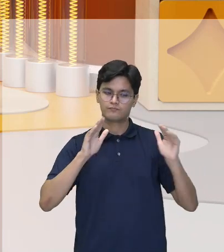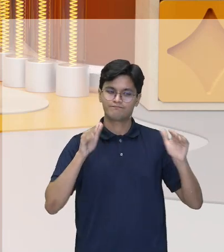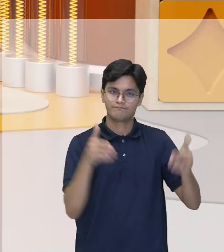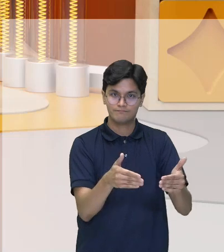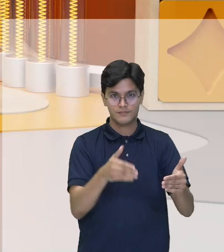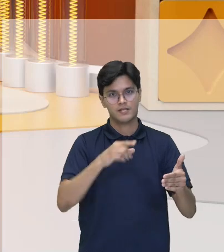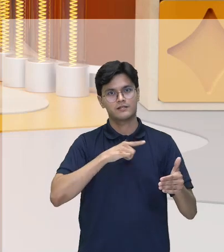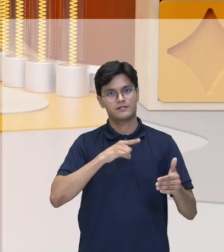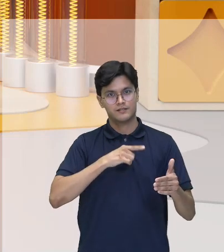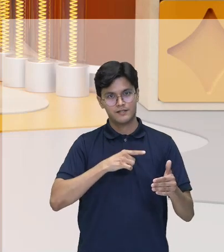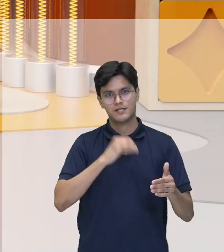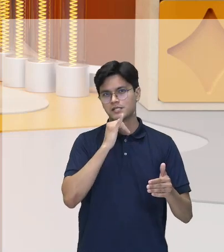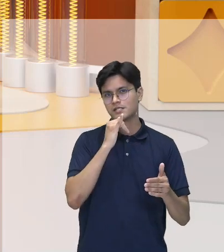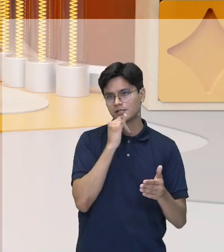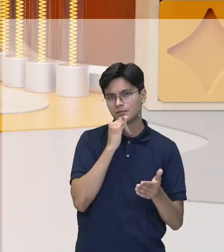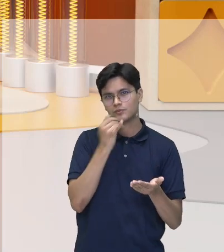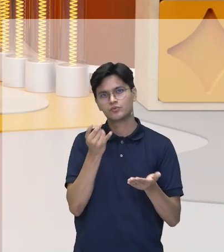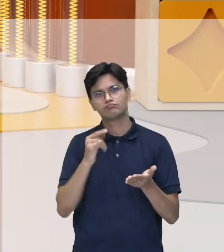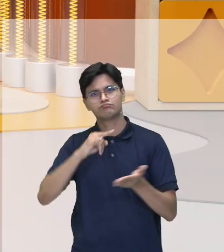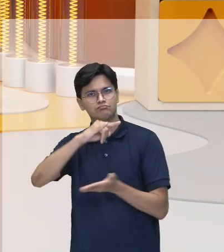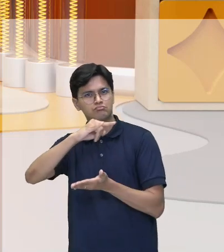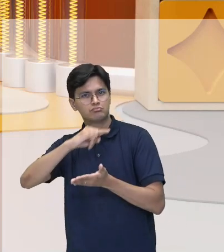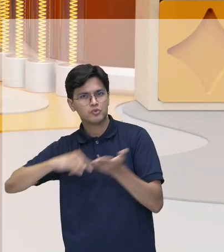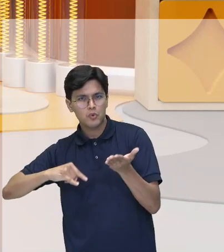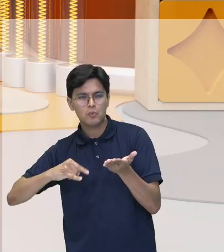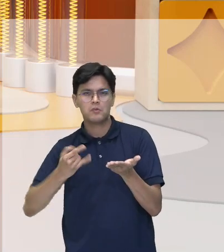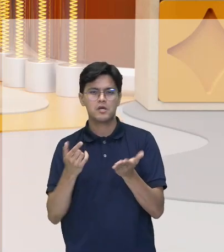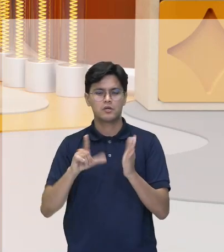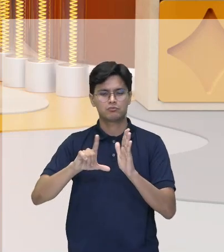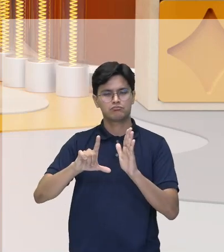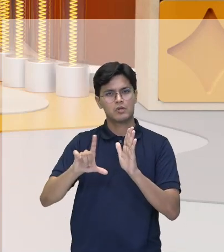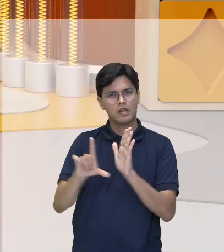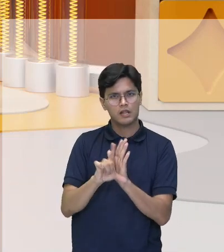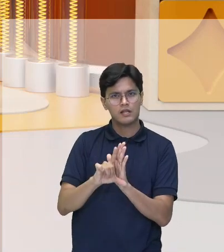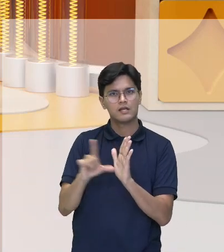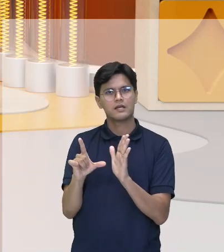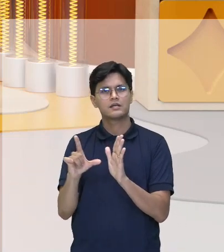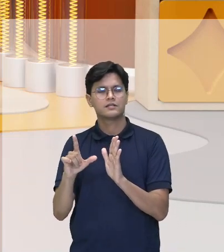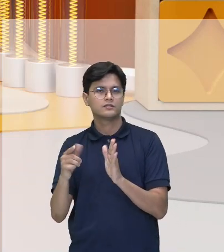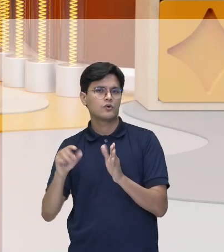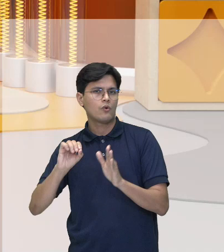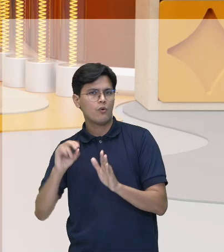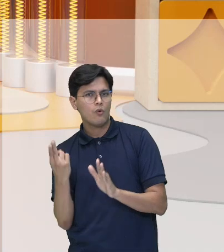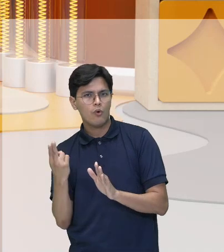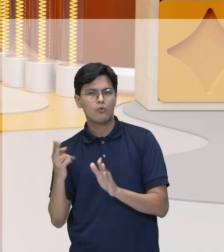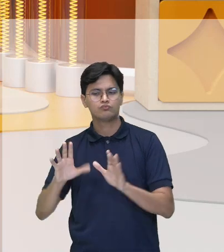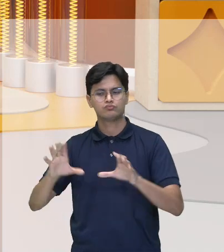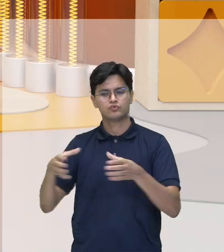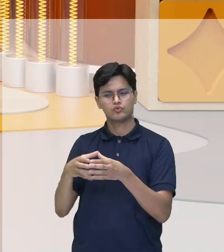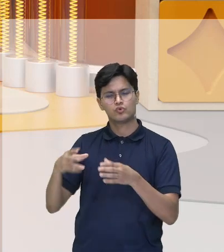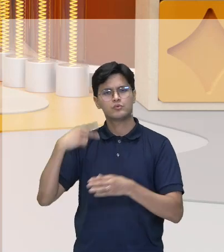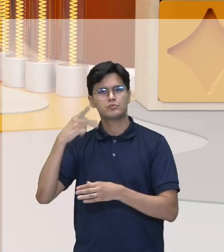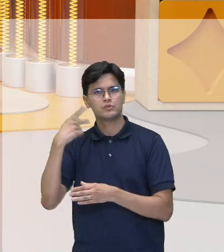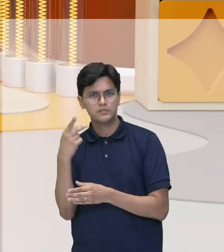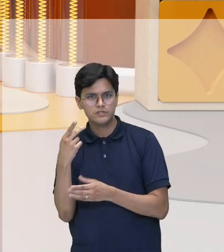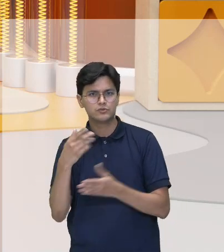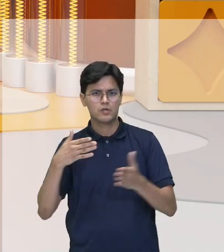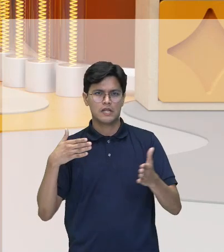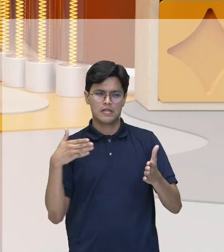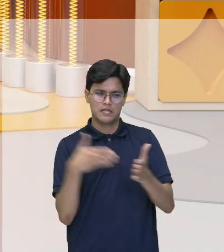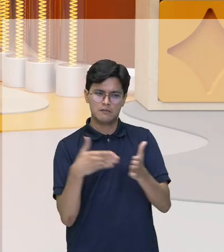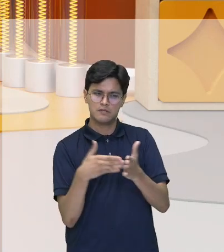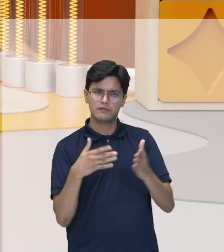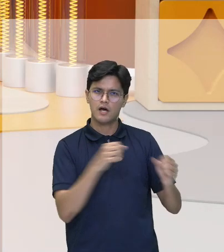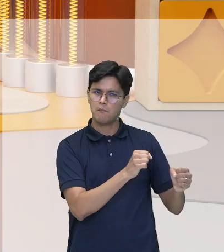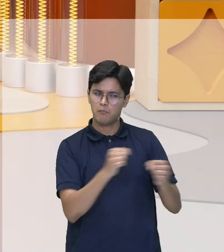essa formação dos Estados nacionais. Vamos lá para o conceito. O surgimento dos Estados nacionais ele foi acompanhado